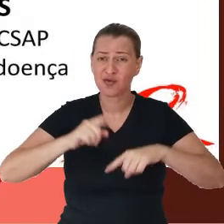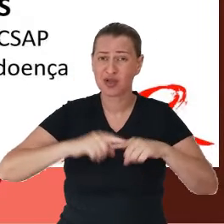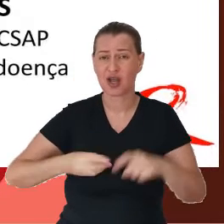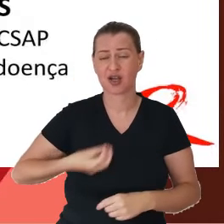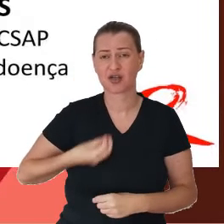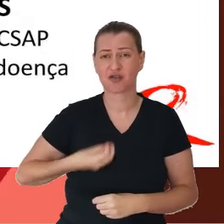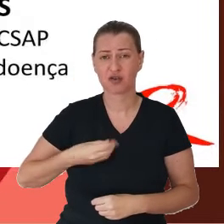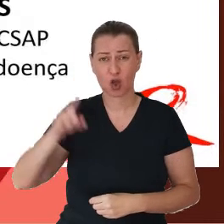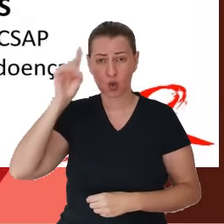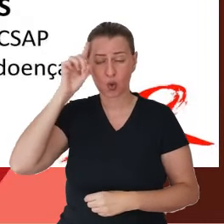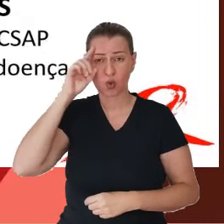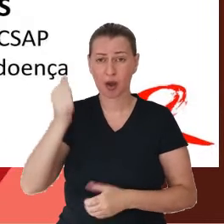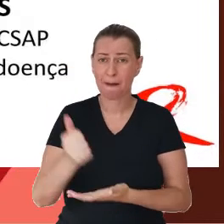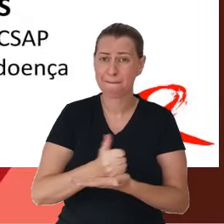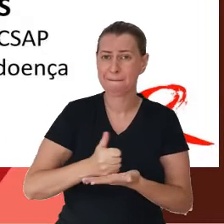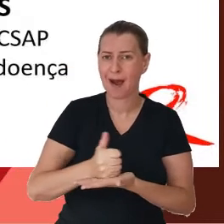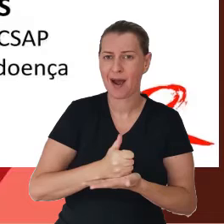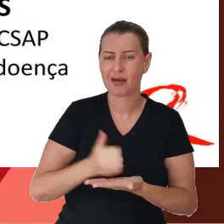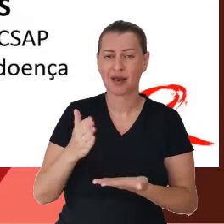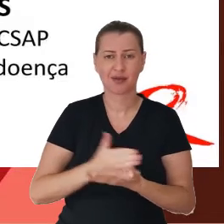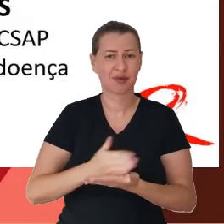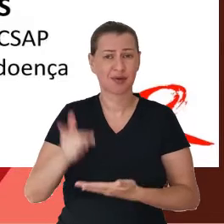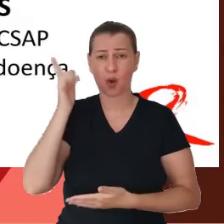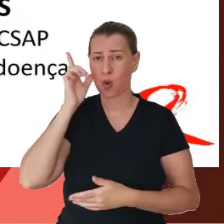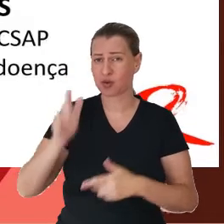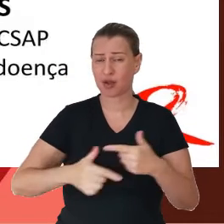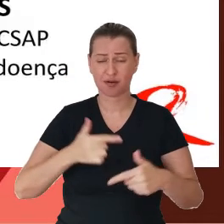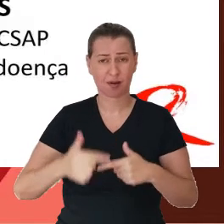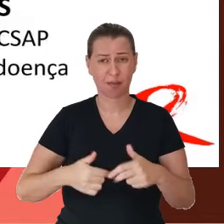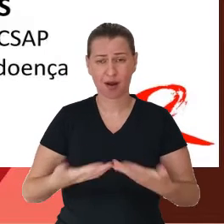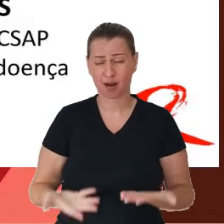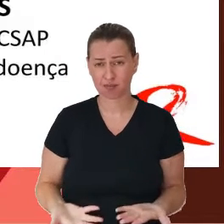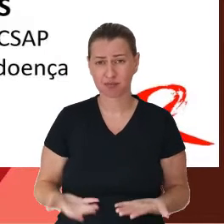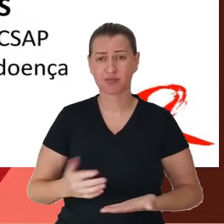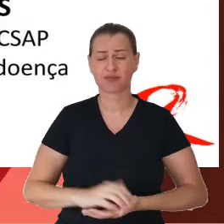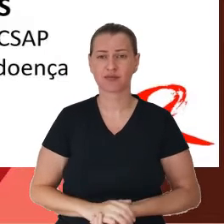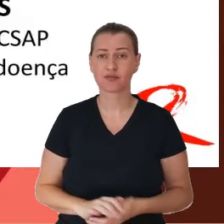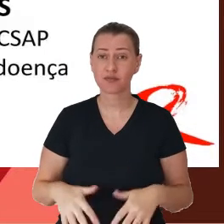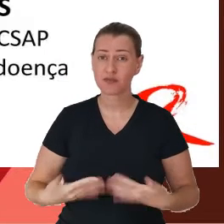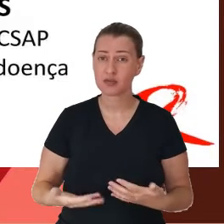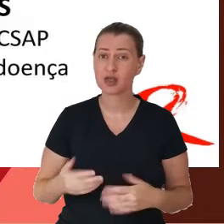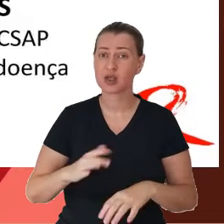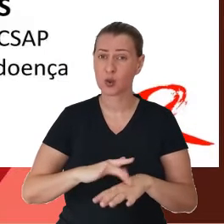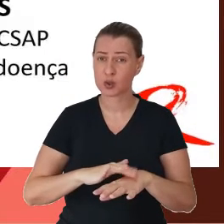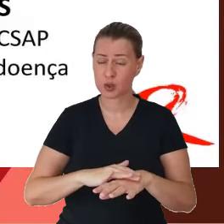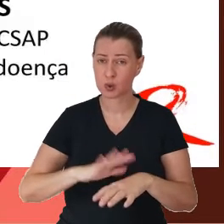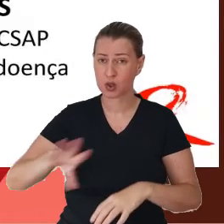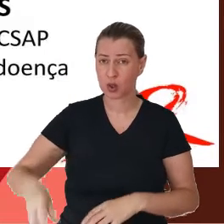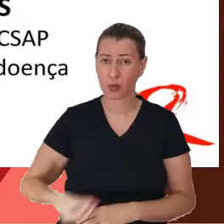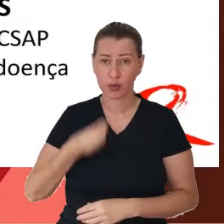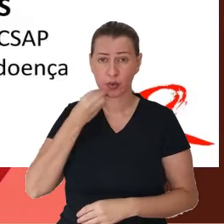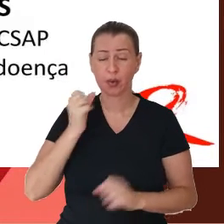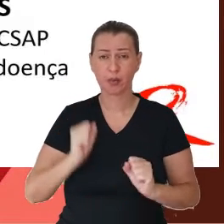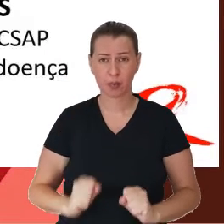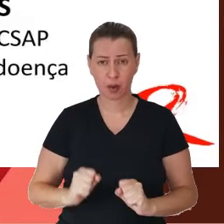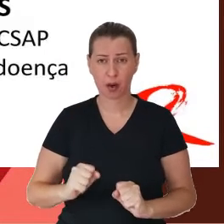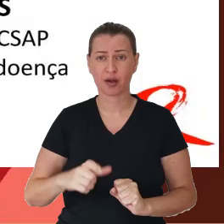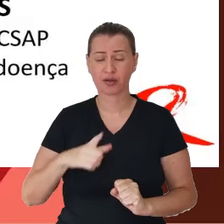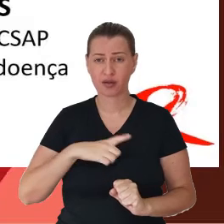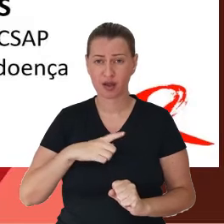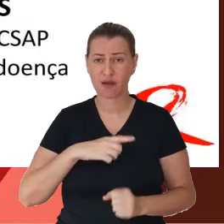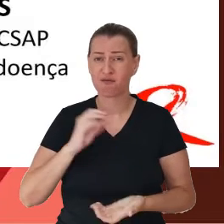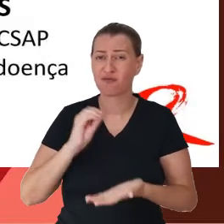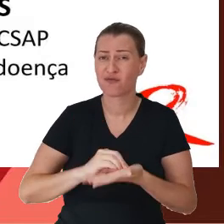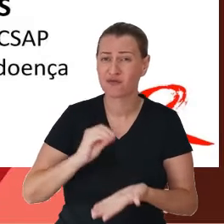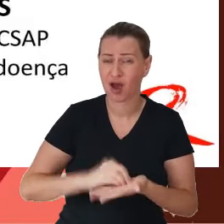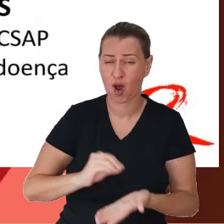diária básicas, ou simplesmente não consegue mais trabalhar. Então, essas doenças oportunistas, elas podem gerar